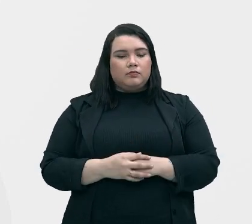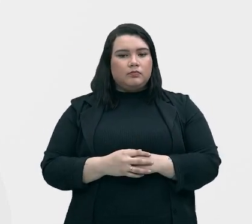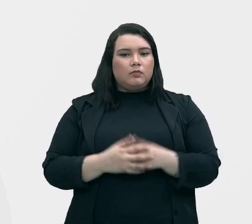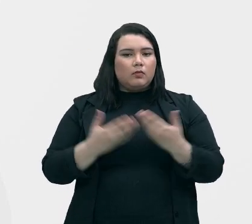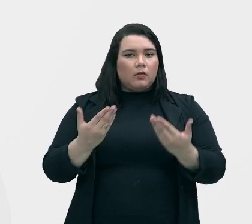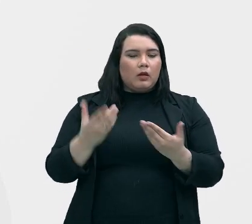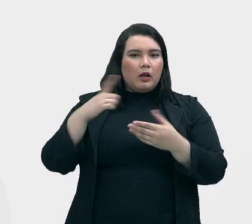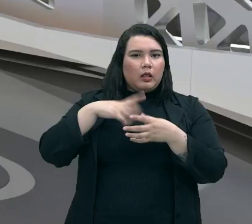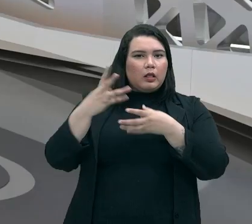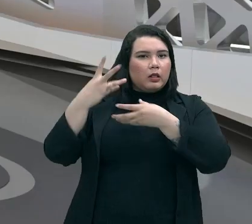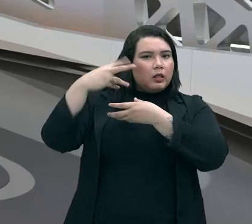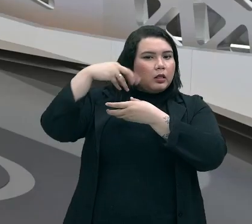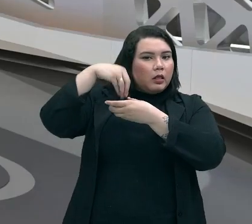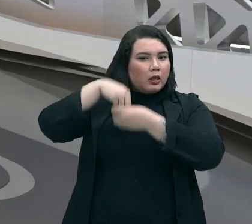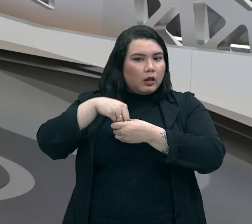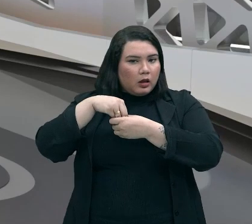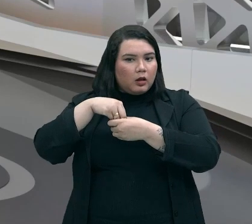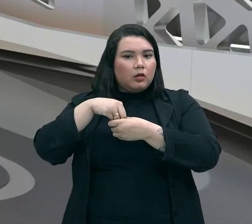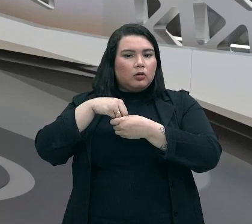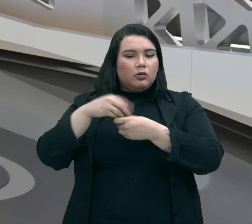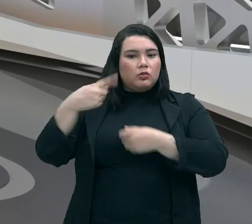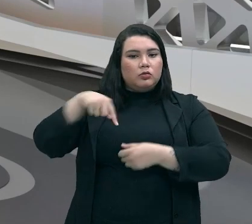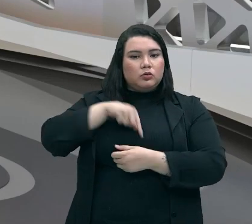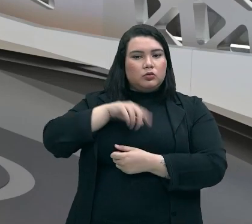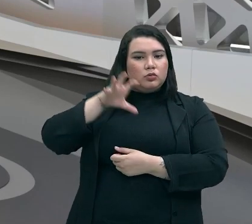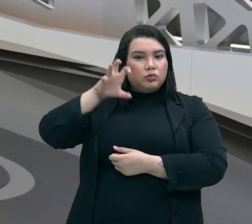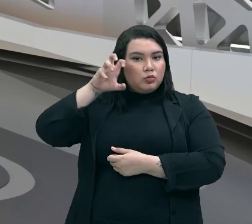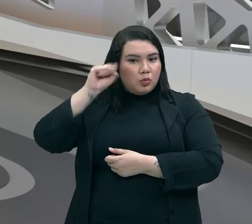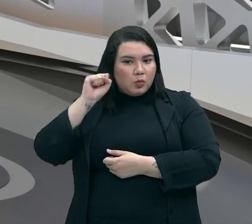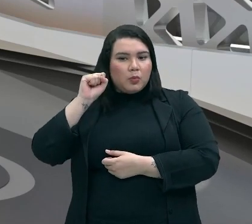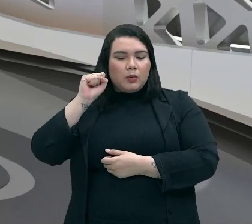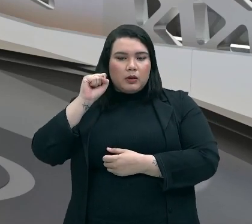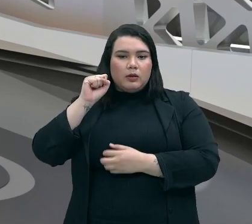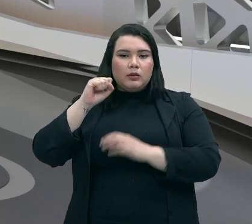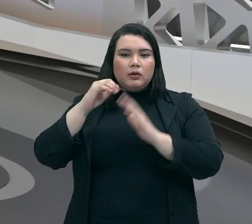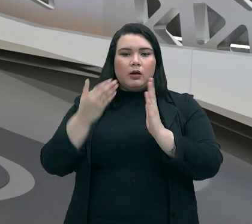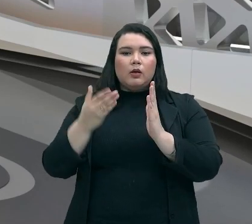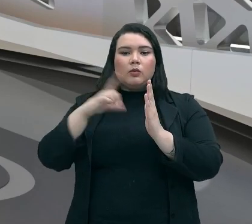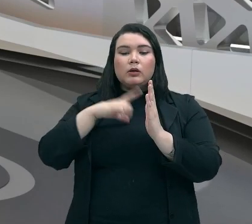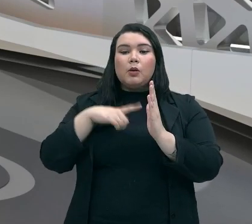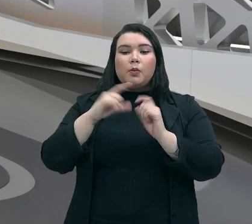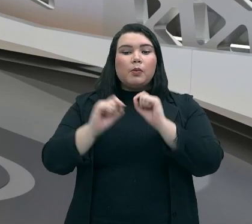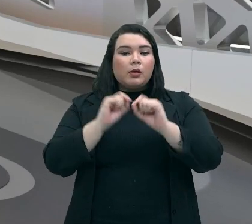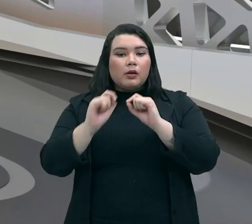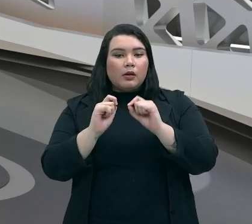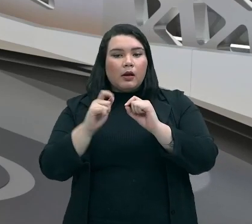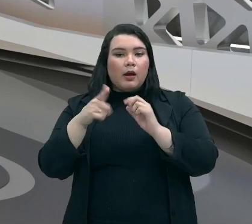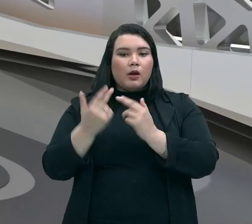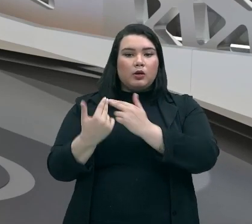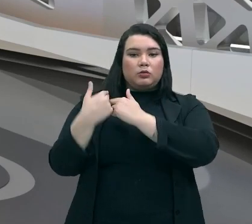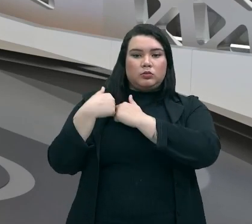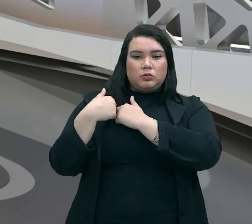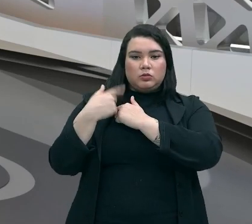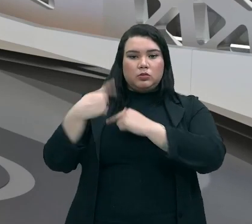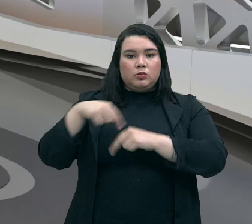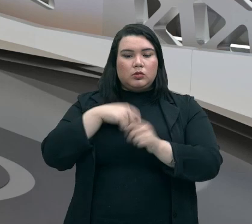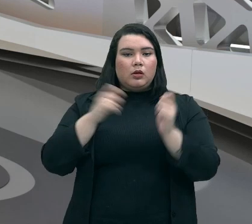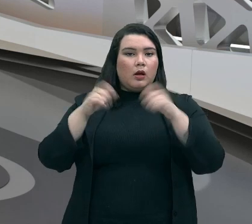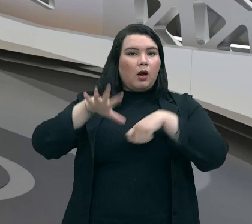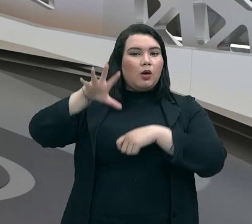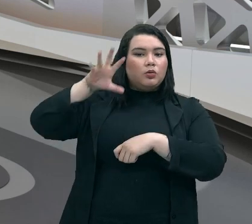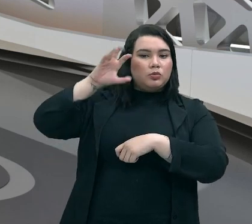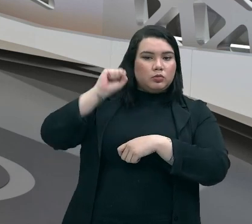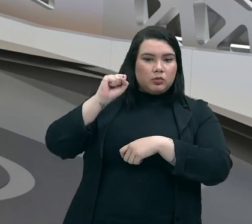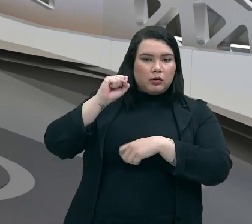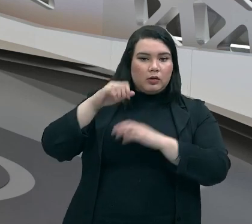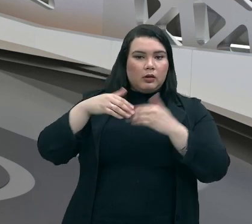a membrana que, quando a gente ouve, essa membrana, ela vai ser responsável para que a gente consiga ouvir. Uhum.